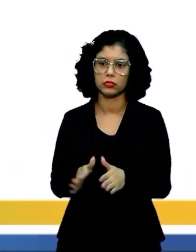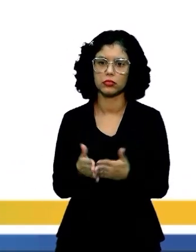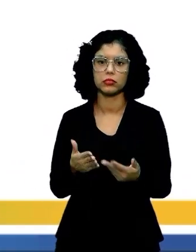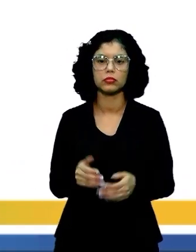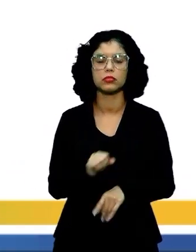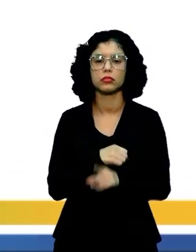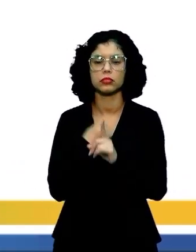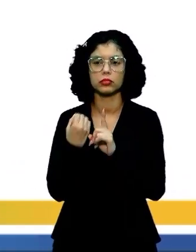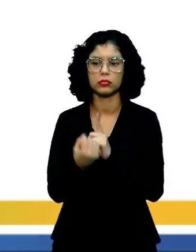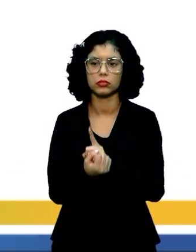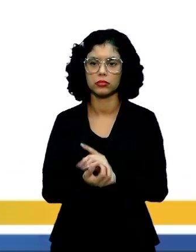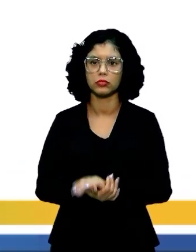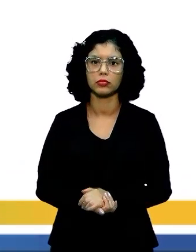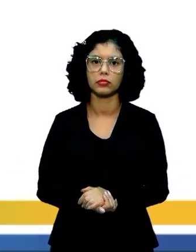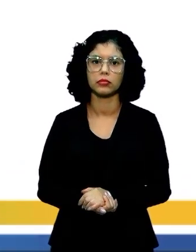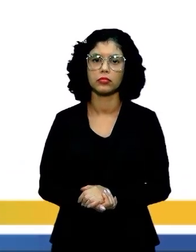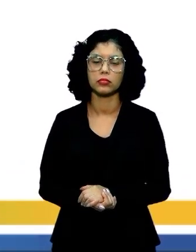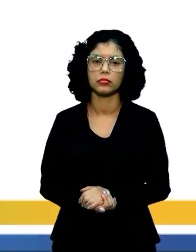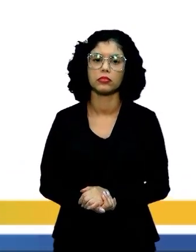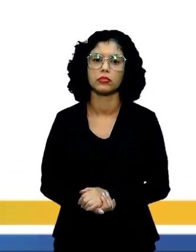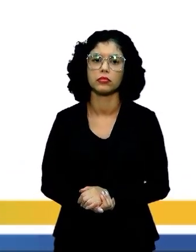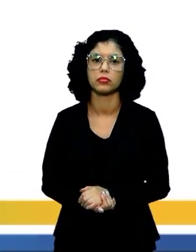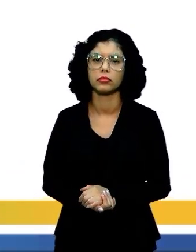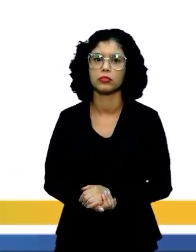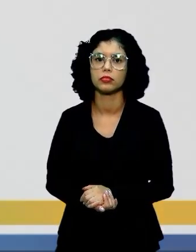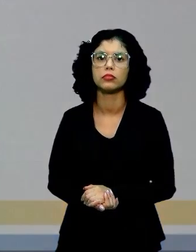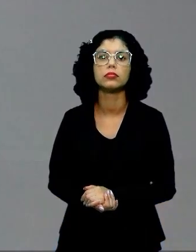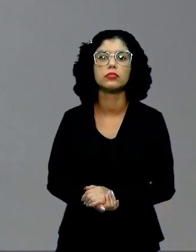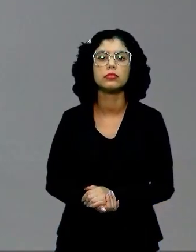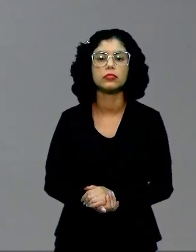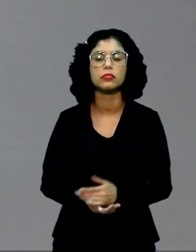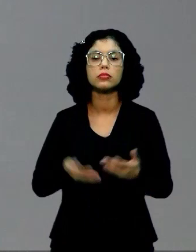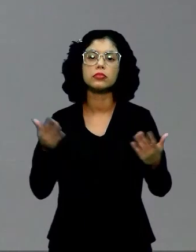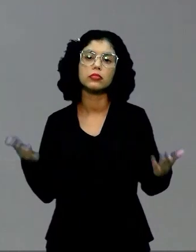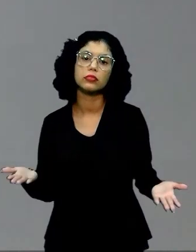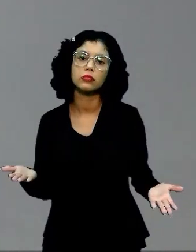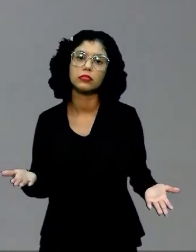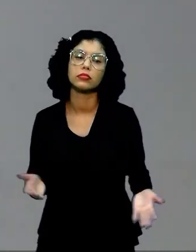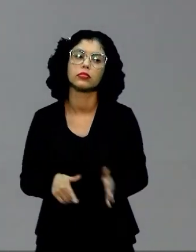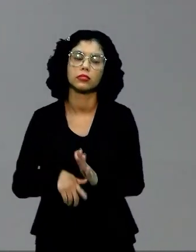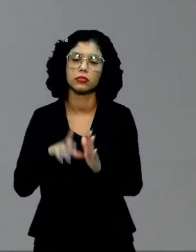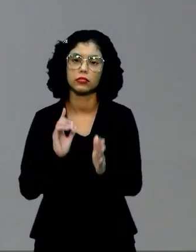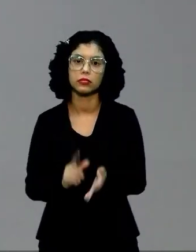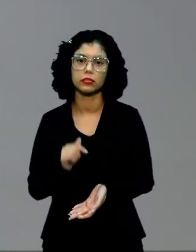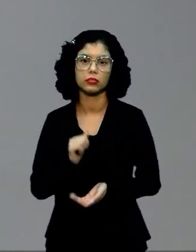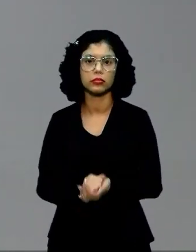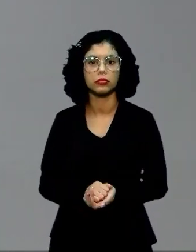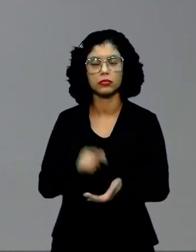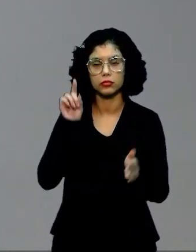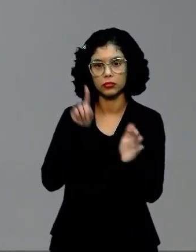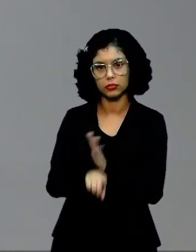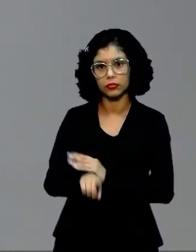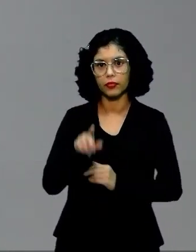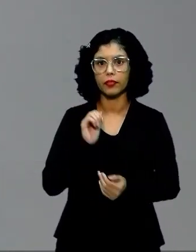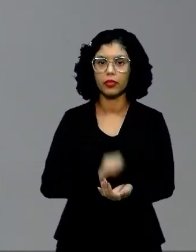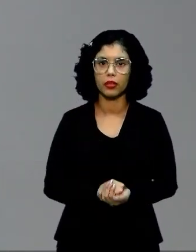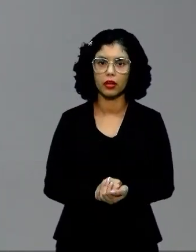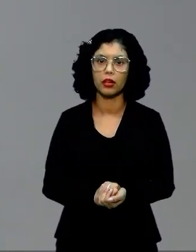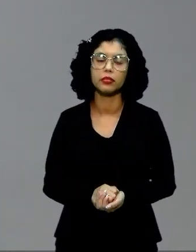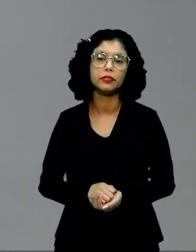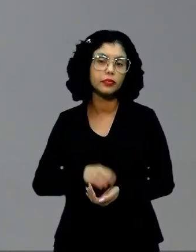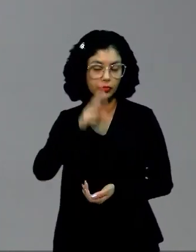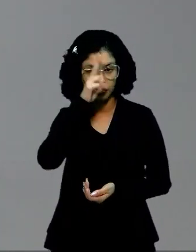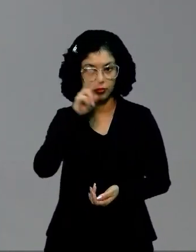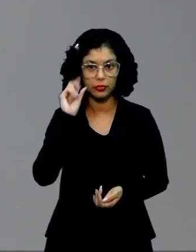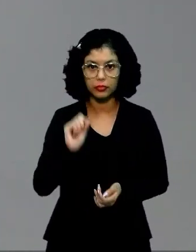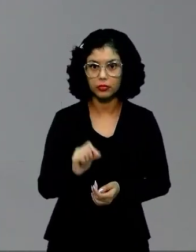social. Vamos lá às questões. Pessoal, antes de irmos para as alternativas, vale